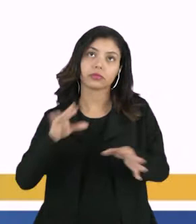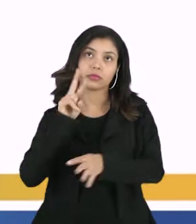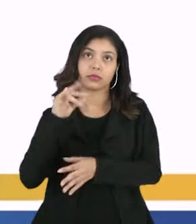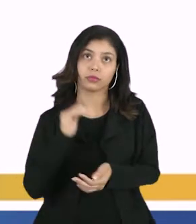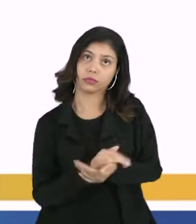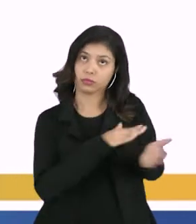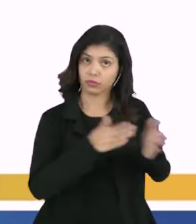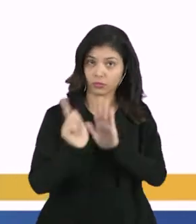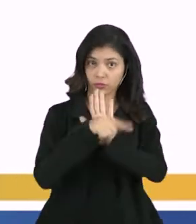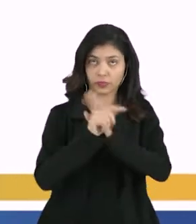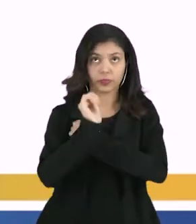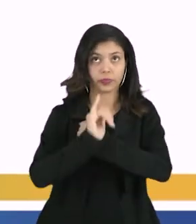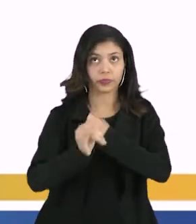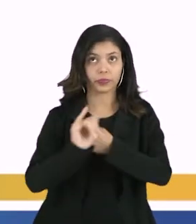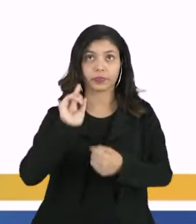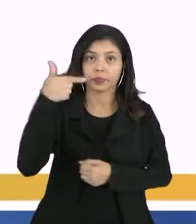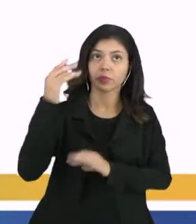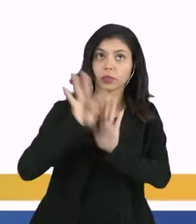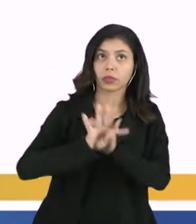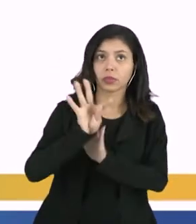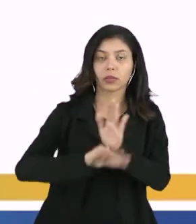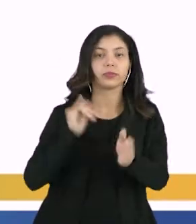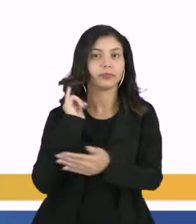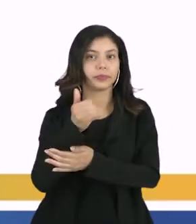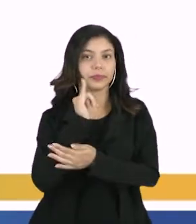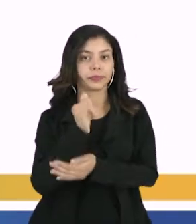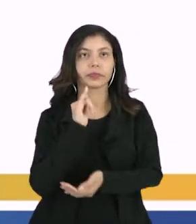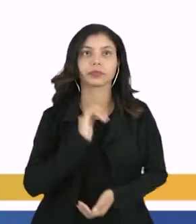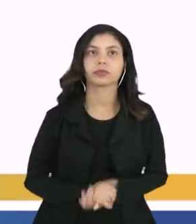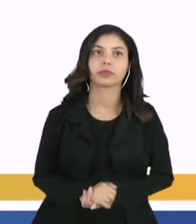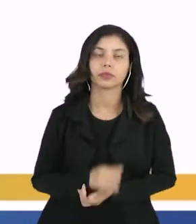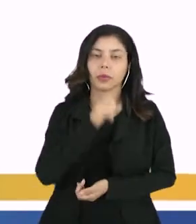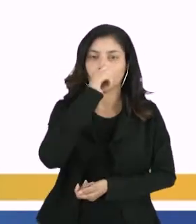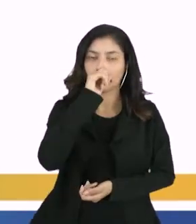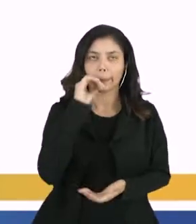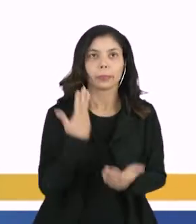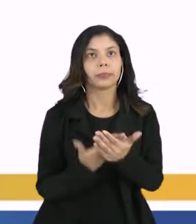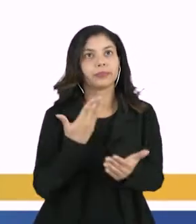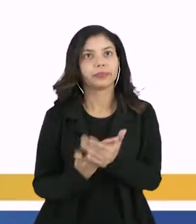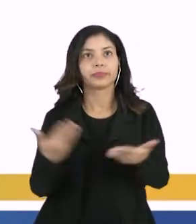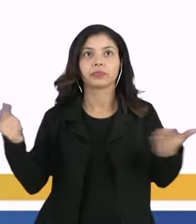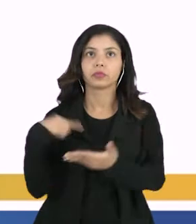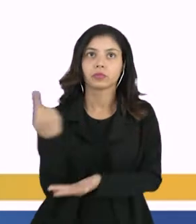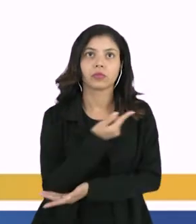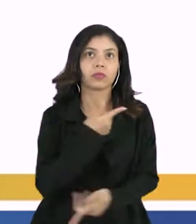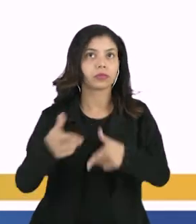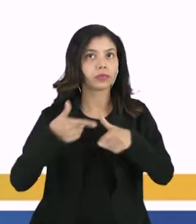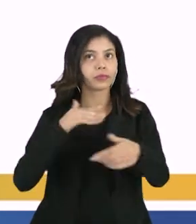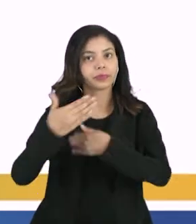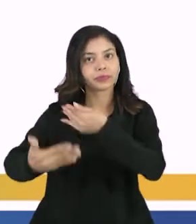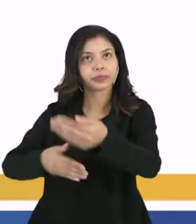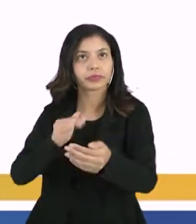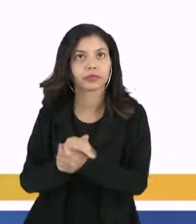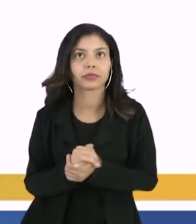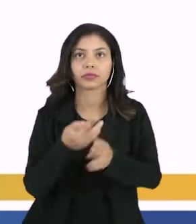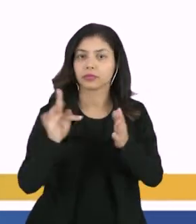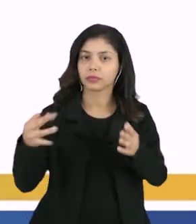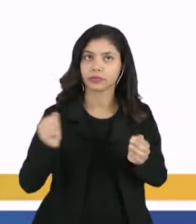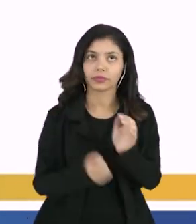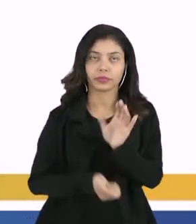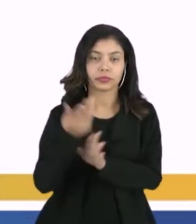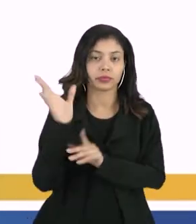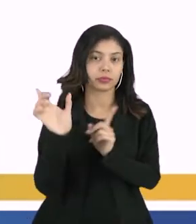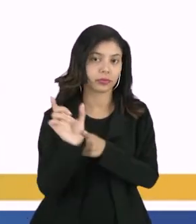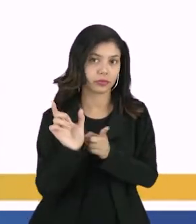indireto livre a partir do gênero crônica e de outros textos narrativos. Na aula de hoje, iremos trabalhar sobre os processos de formação